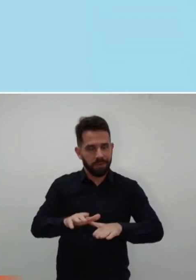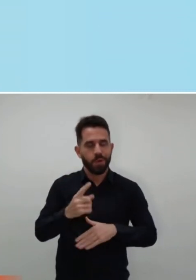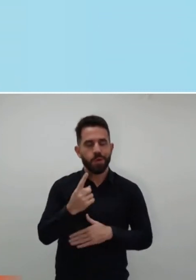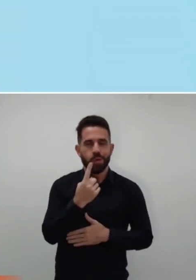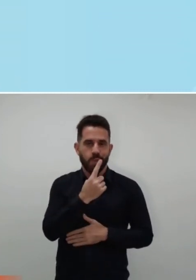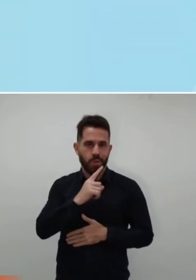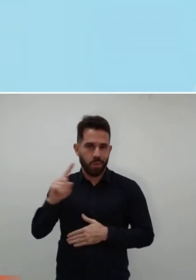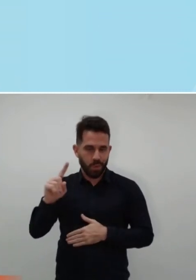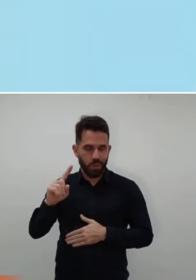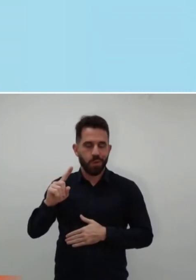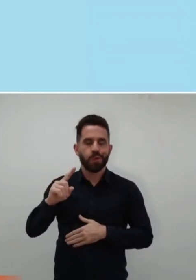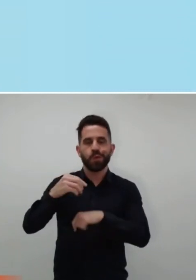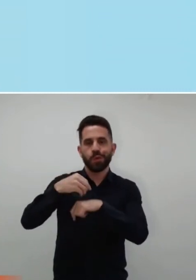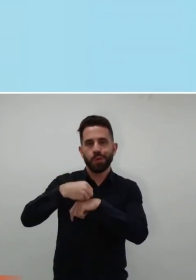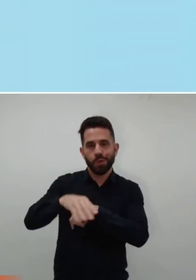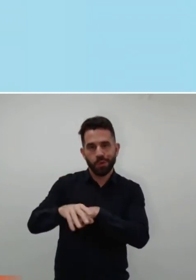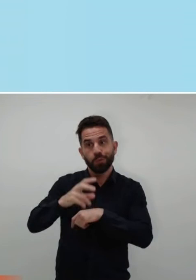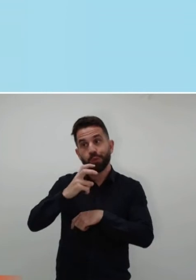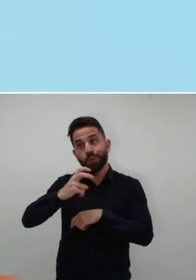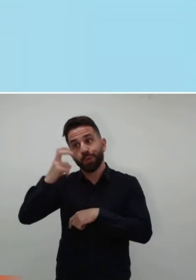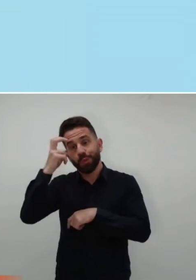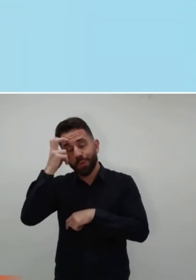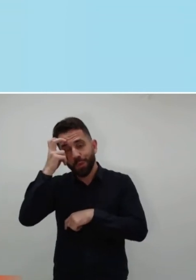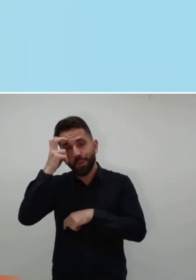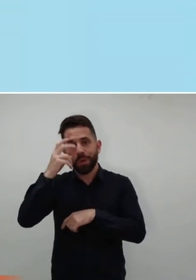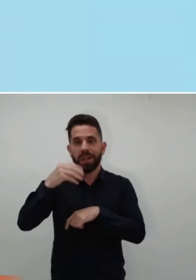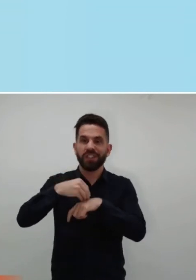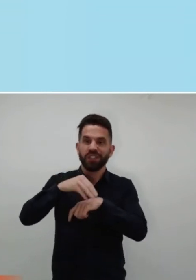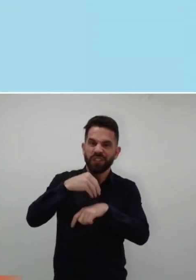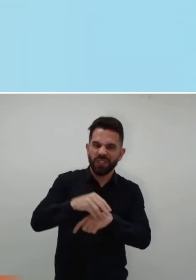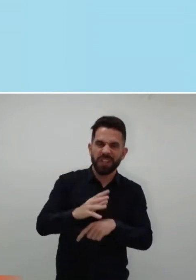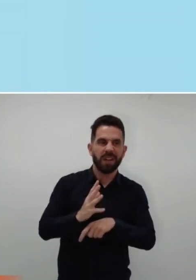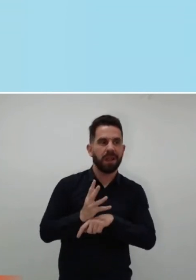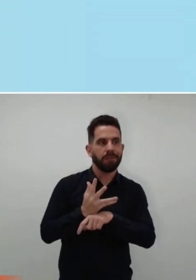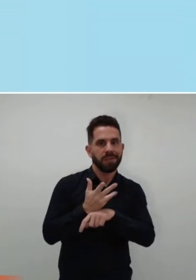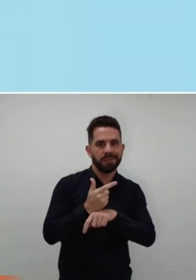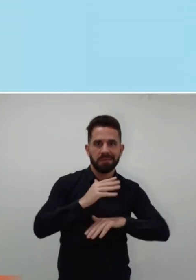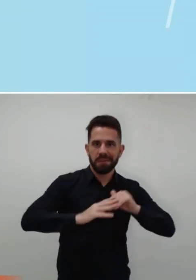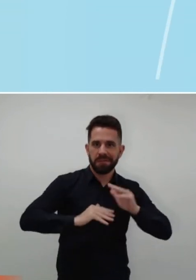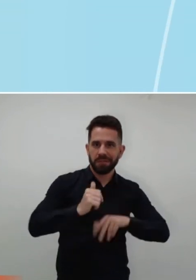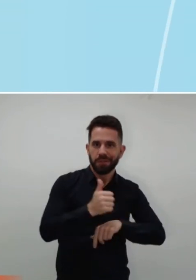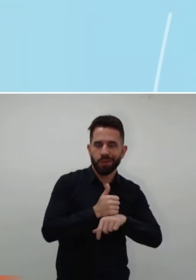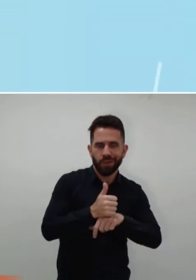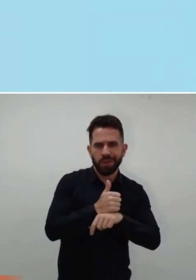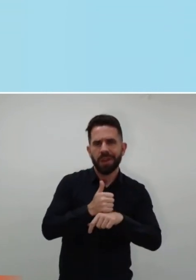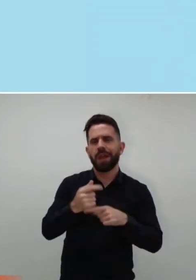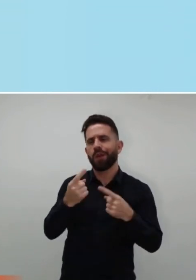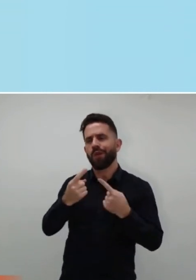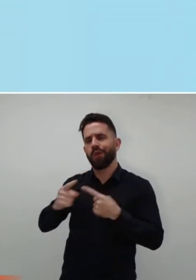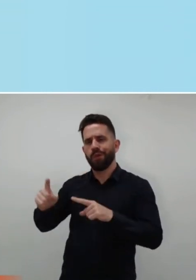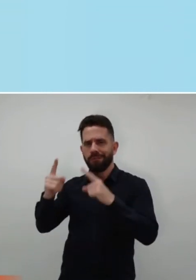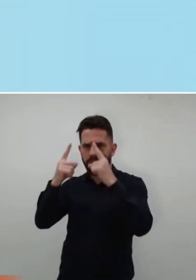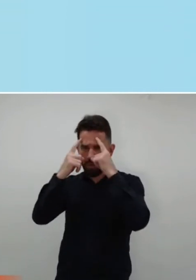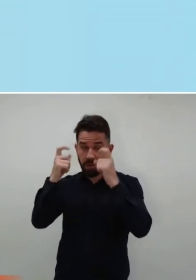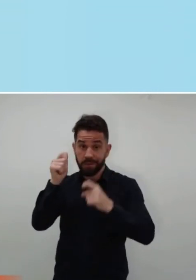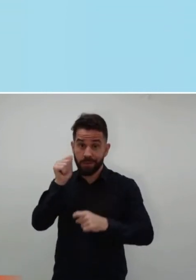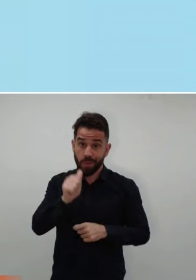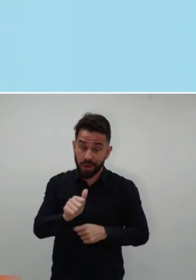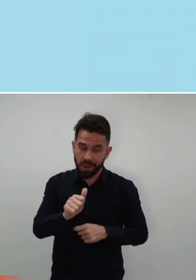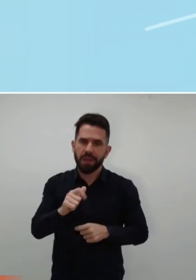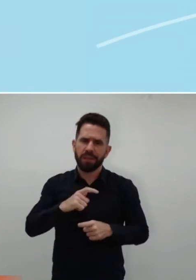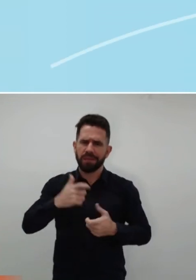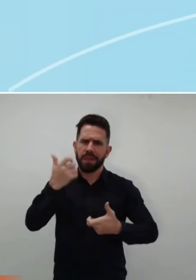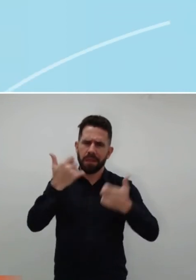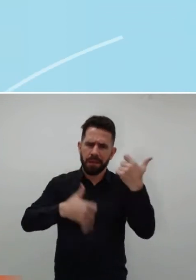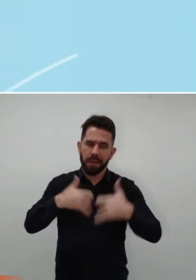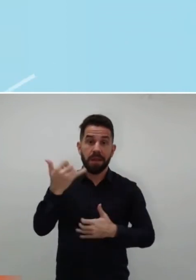sobre cultura, também para dar dicas sobre capacitação profissional, sobre combate à violência contra a mulher. Tem muita informação ainda no Conexões